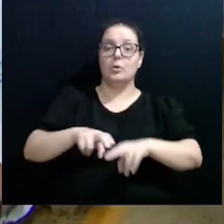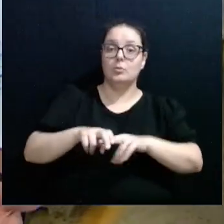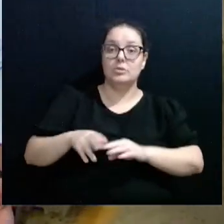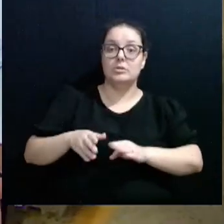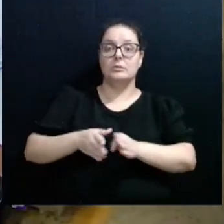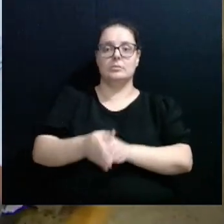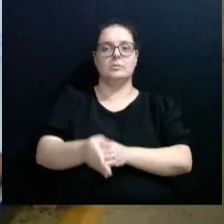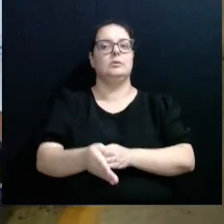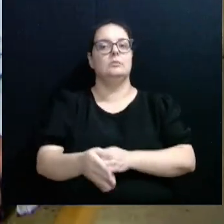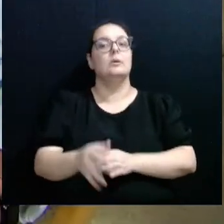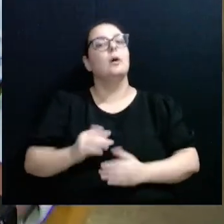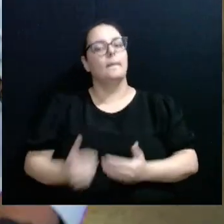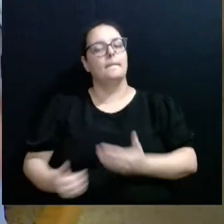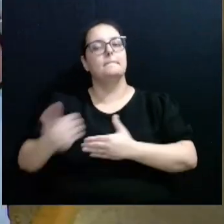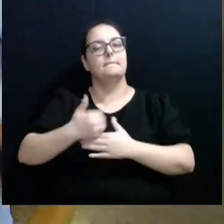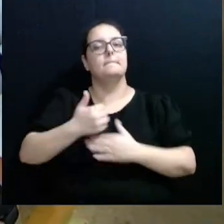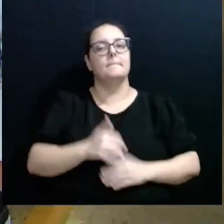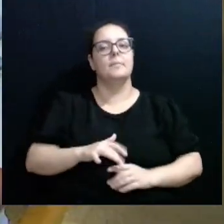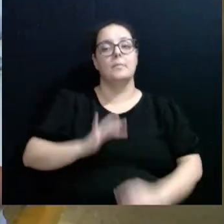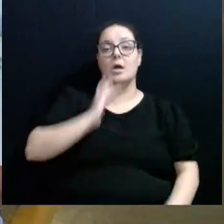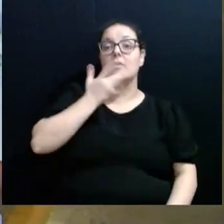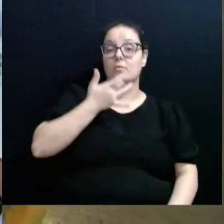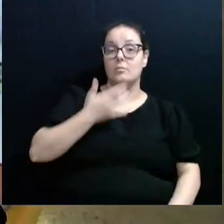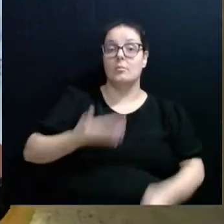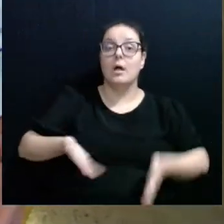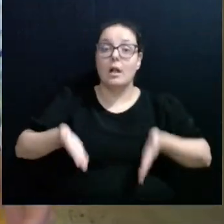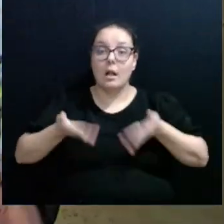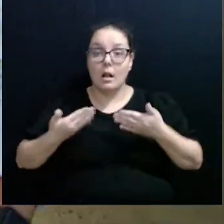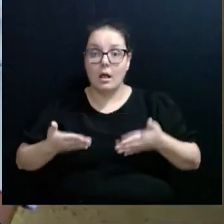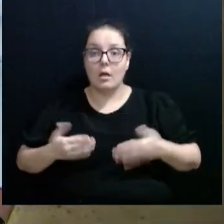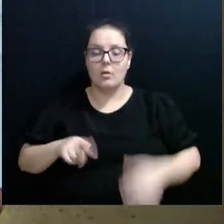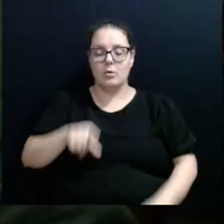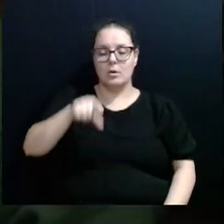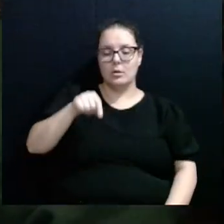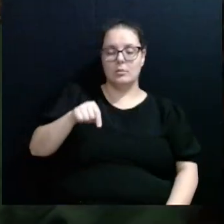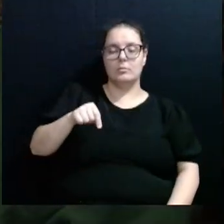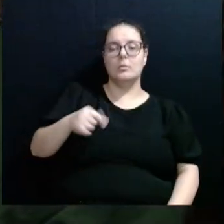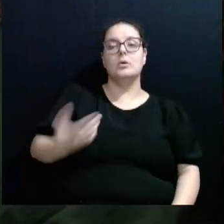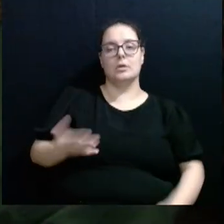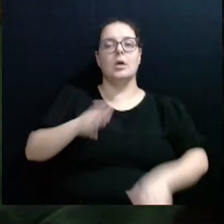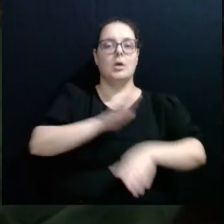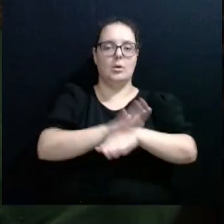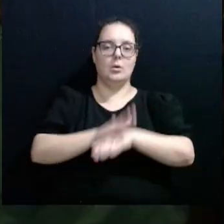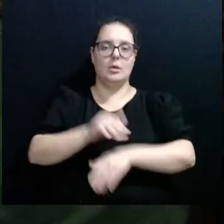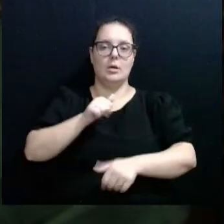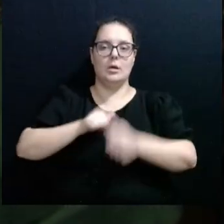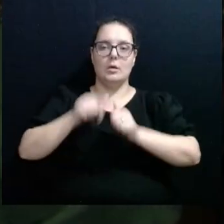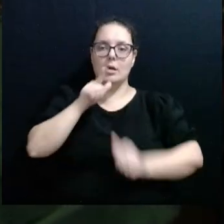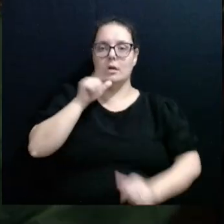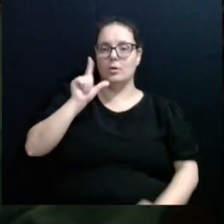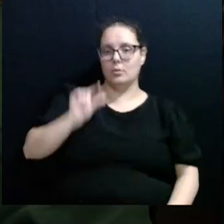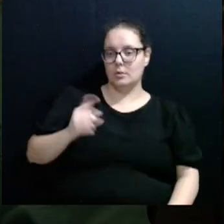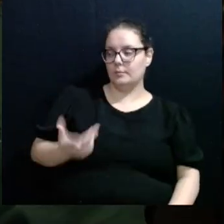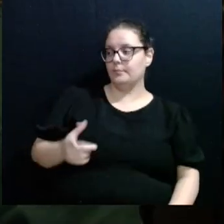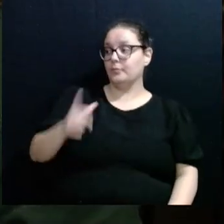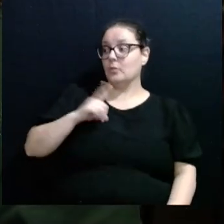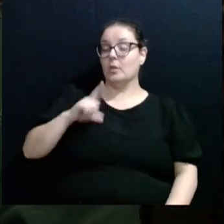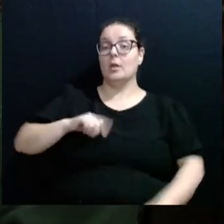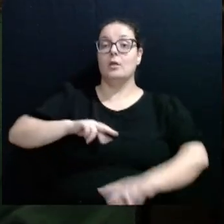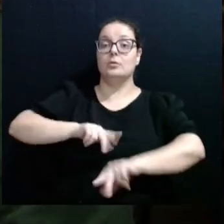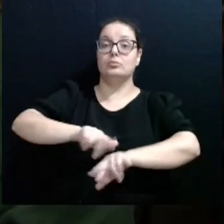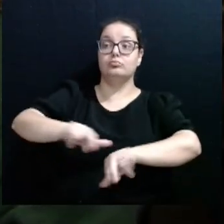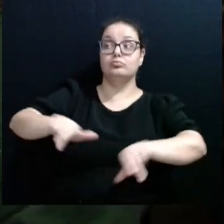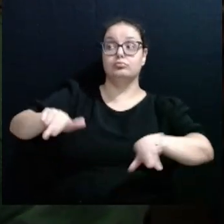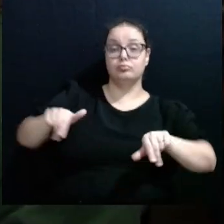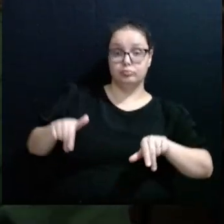preferência àqueles alimentos mais leves, optar por aqueles que ajudam na hidratação. Nós temos uma variedade, como a manga,